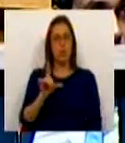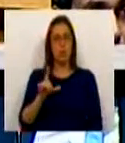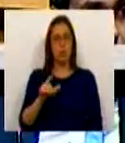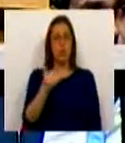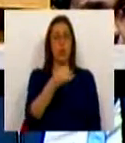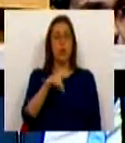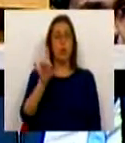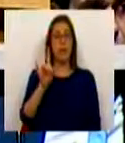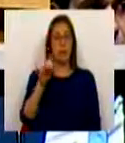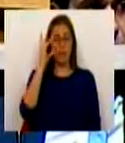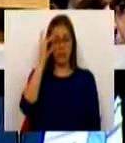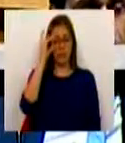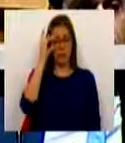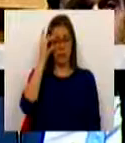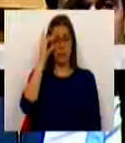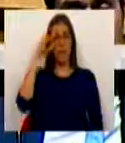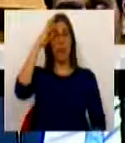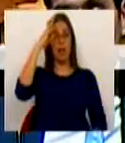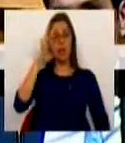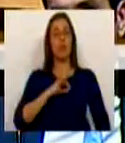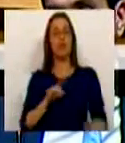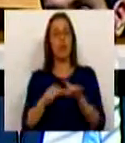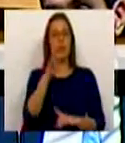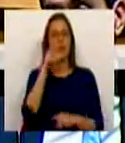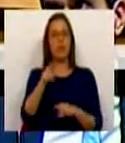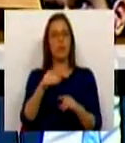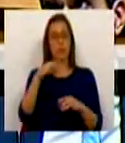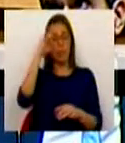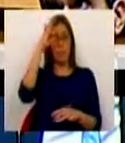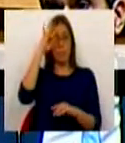de 2016. Segundo a teoria do Sr. Deputado,